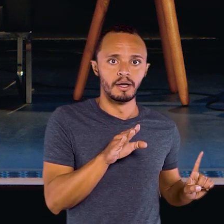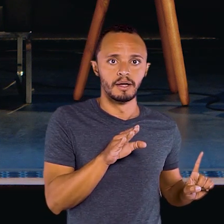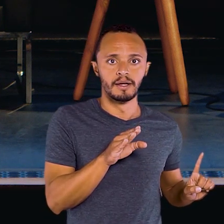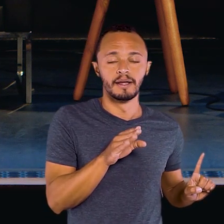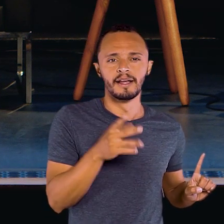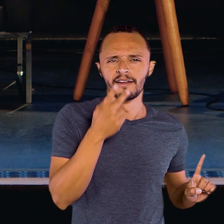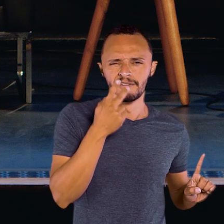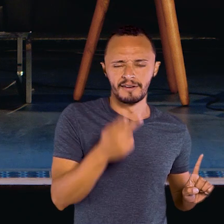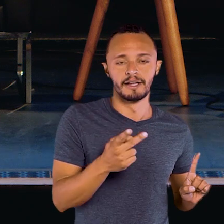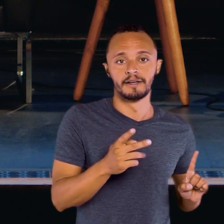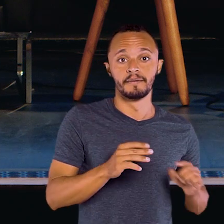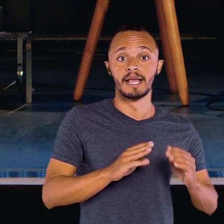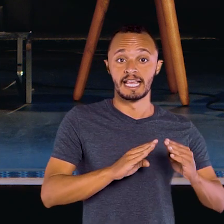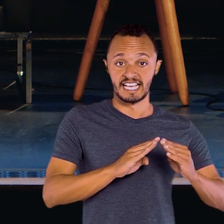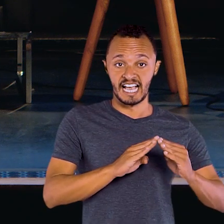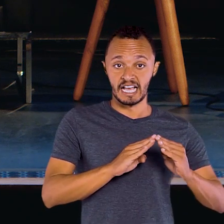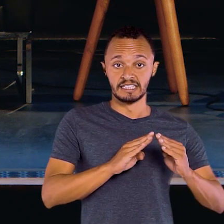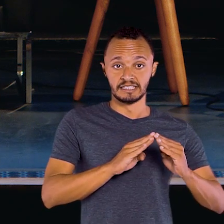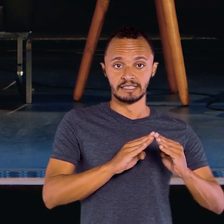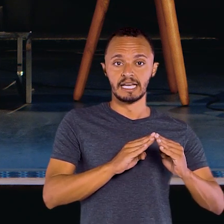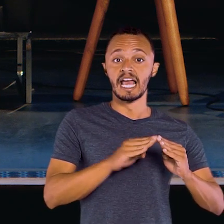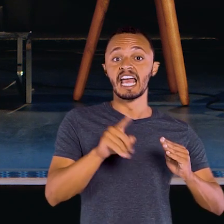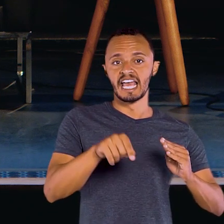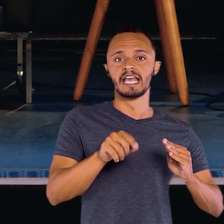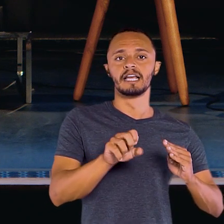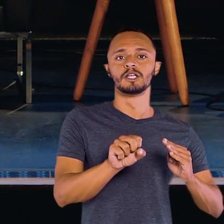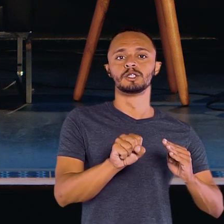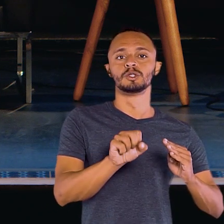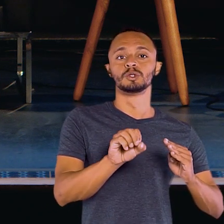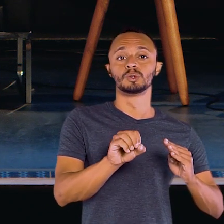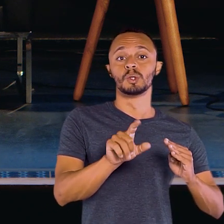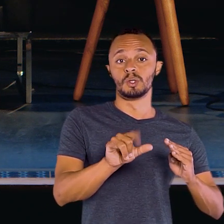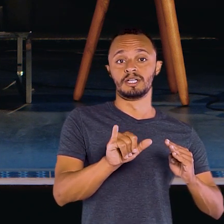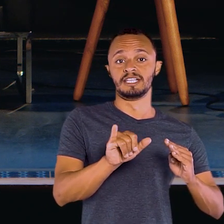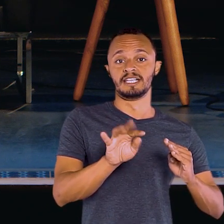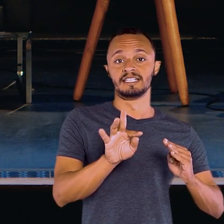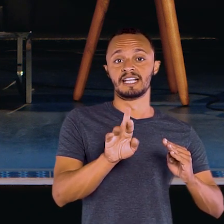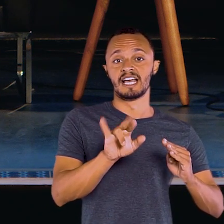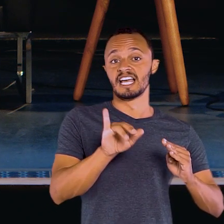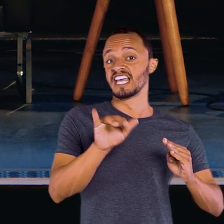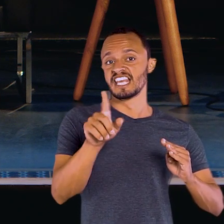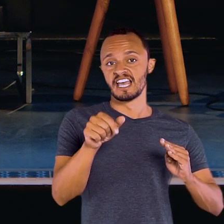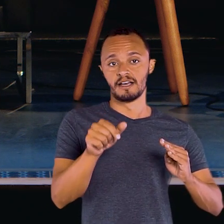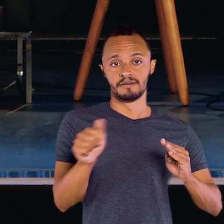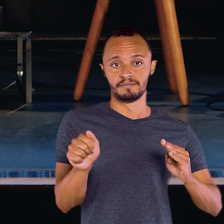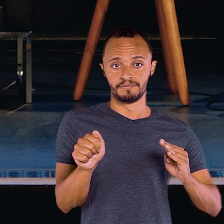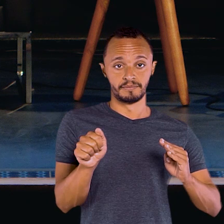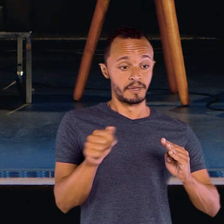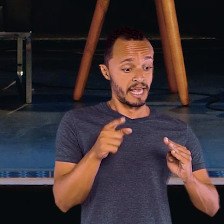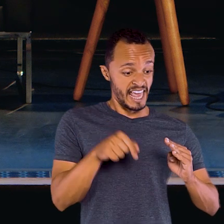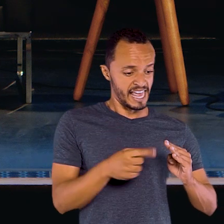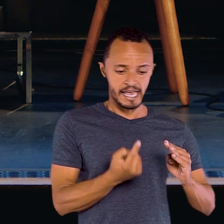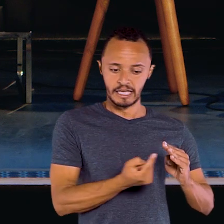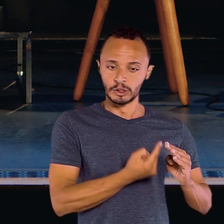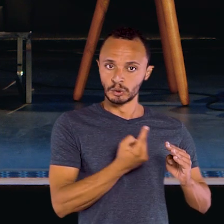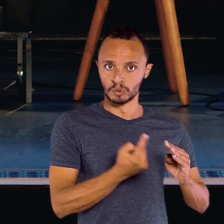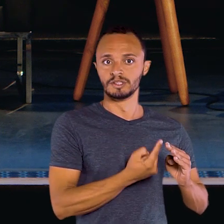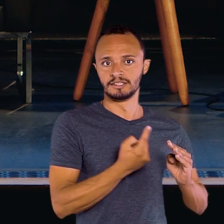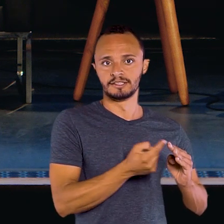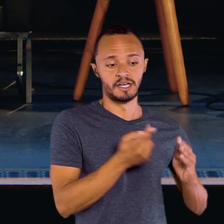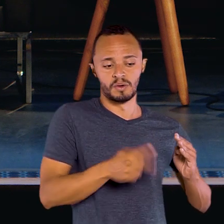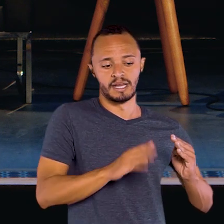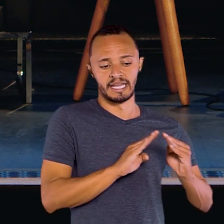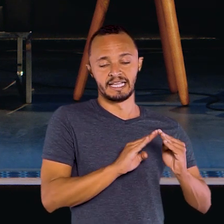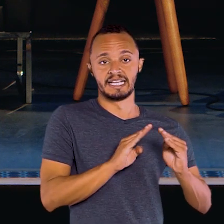é um lugar cruel. É um lugar absolutamente... Meu Deus, não gosto nem de imaginar.